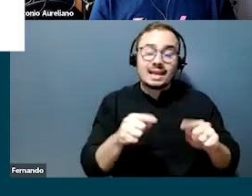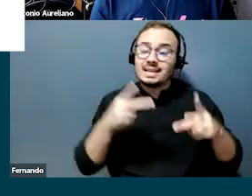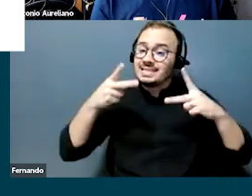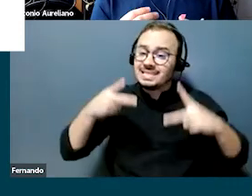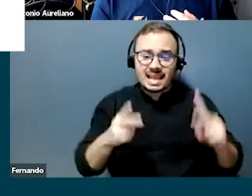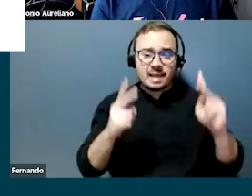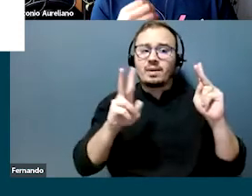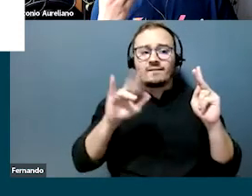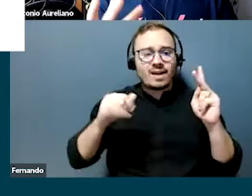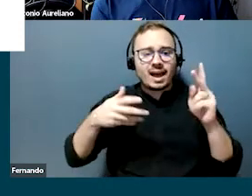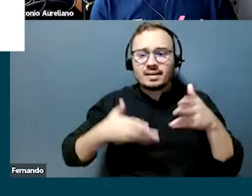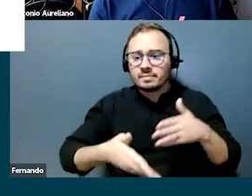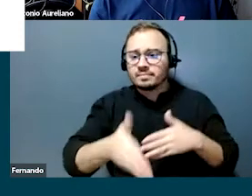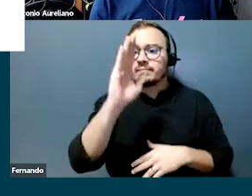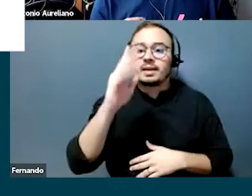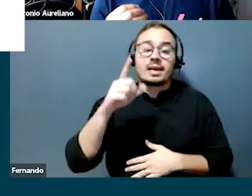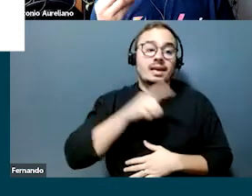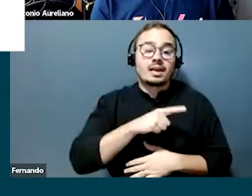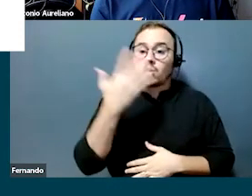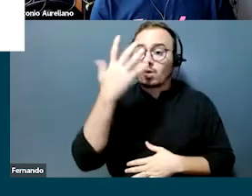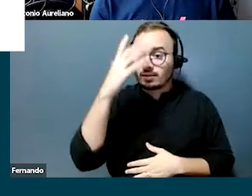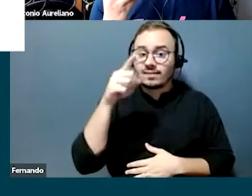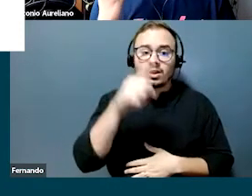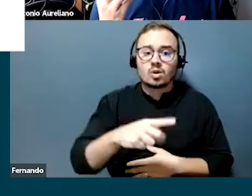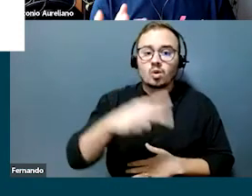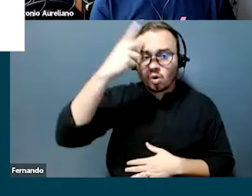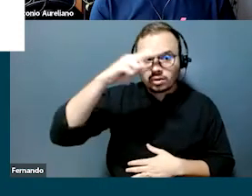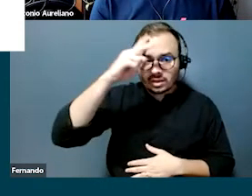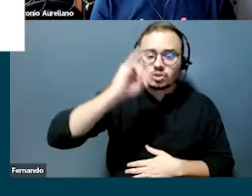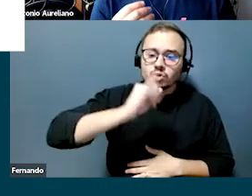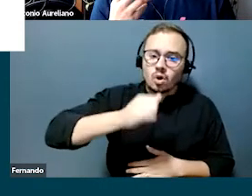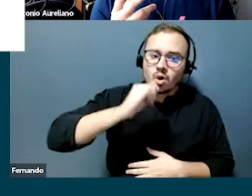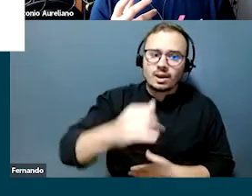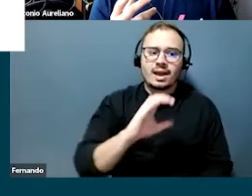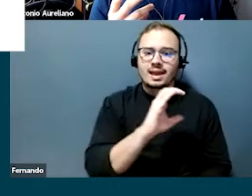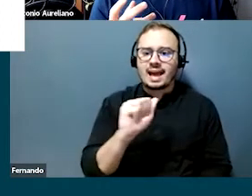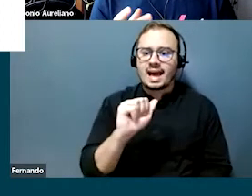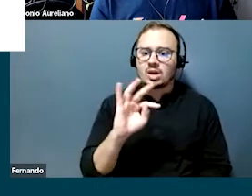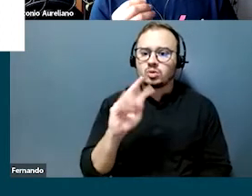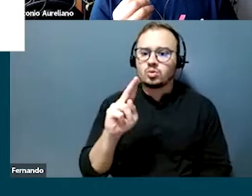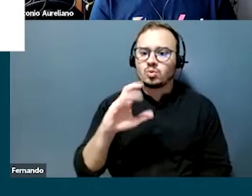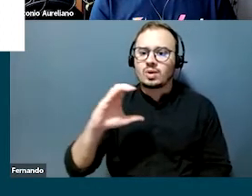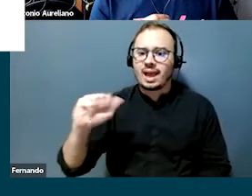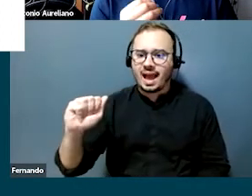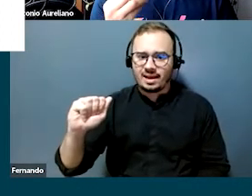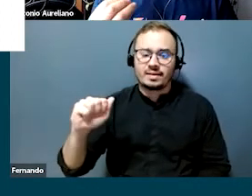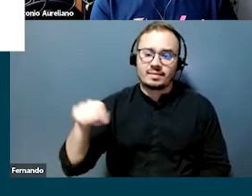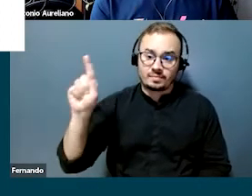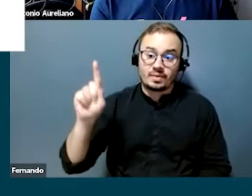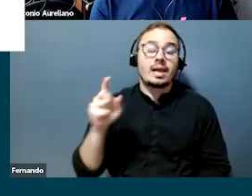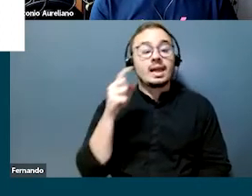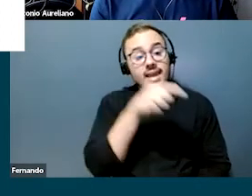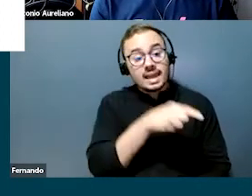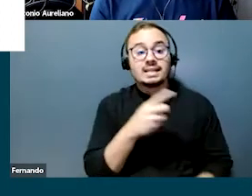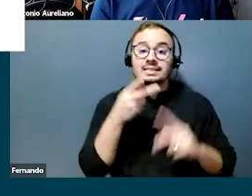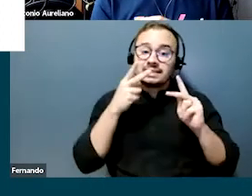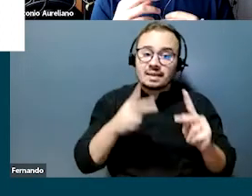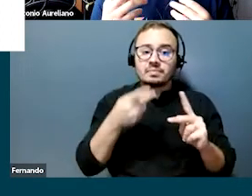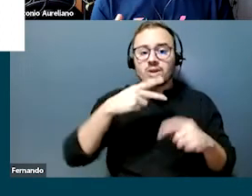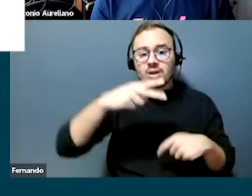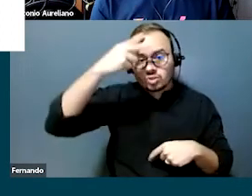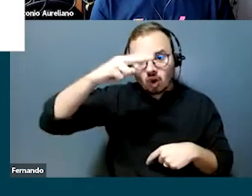Estrela, ele, toda vez que vai para o Carnaval, toda vez que vai para a Avenida, ele reconta a história do quilombo Catucá. E aí ele perpetua os malungos para a próxima geração, e a